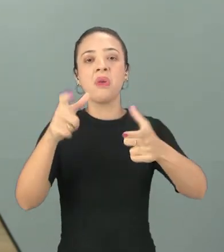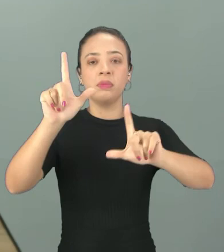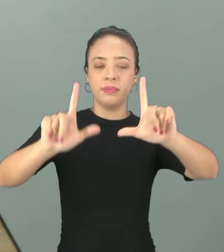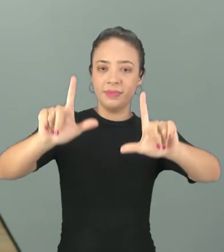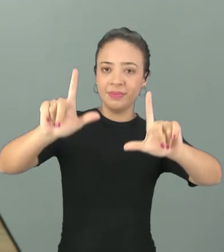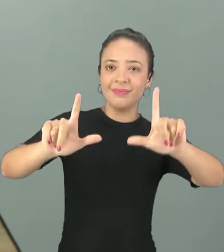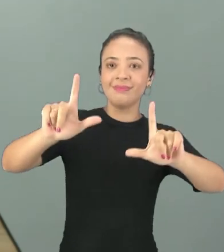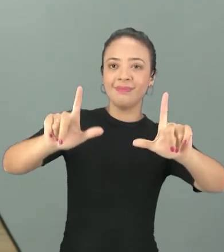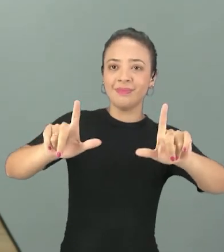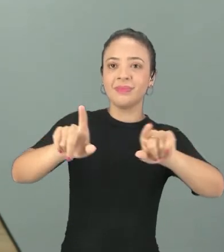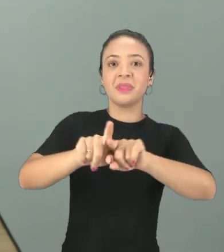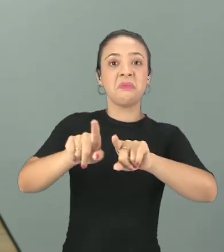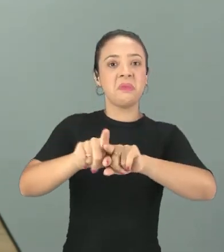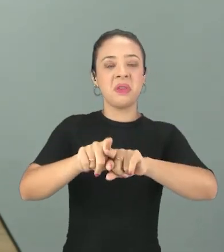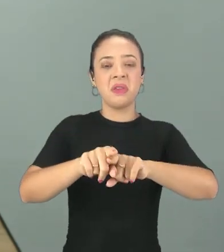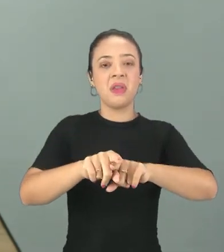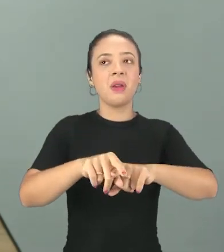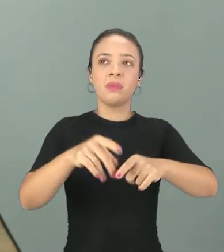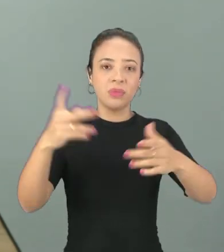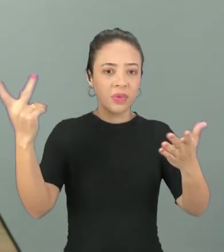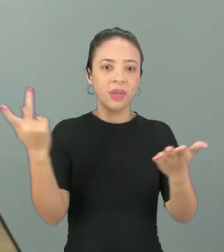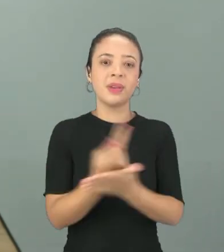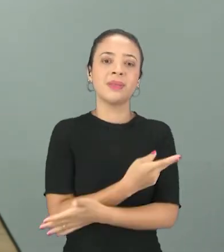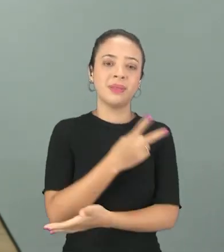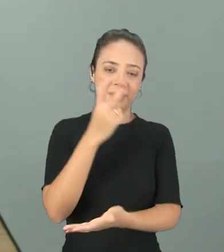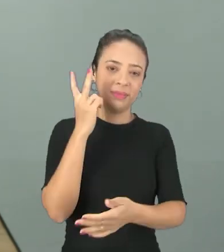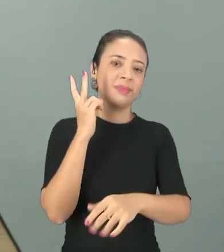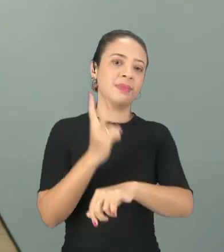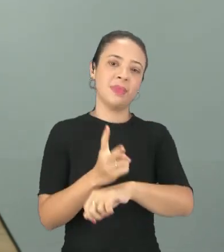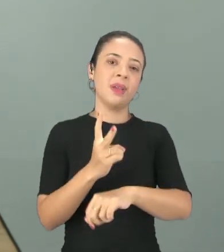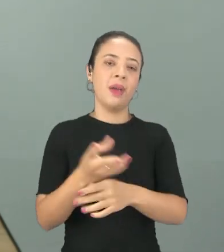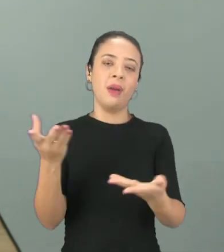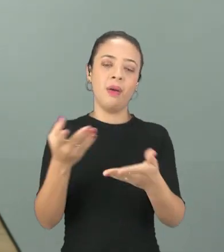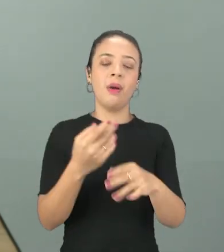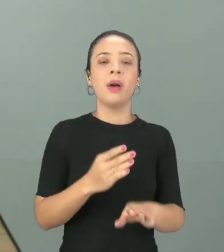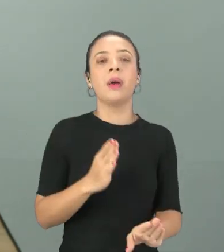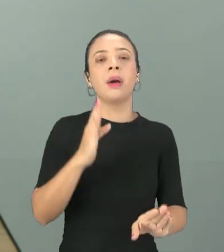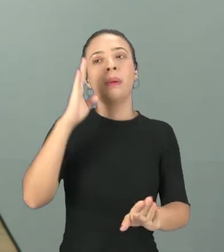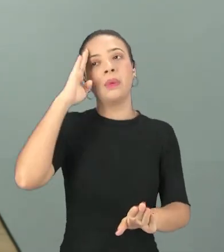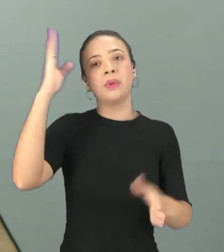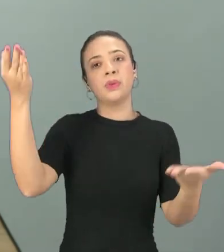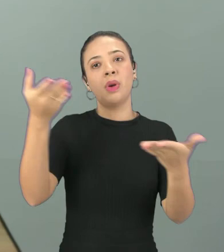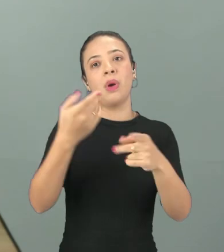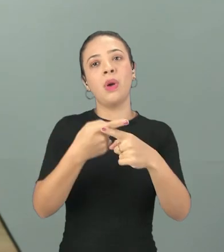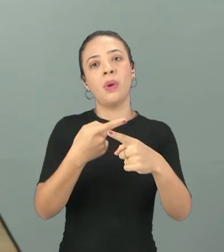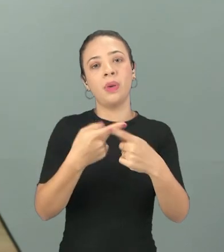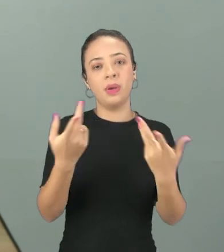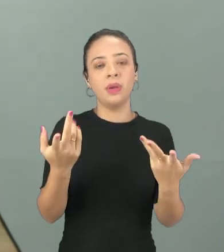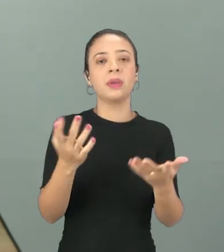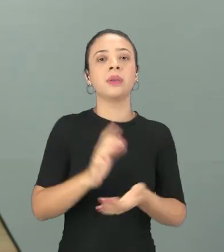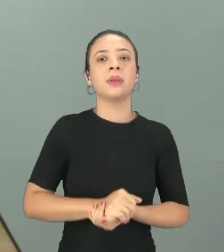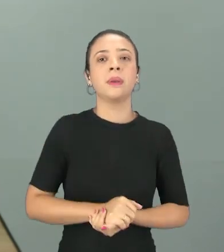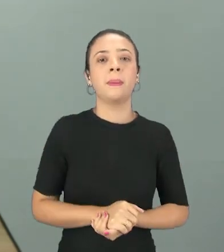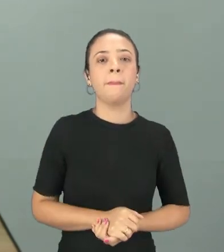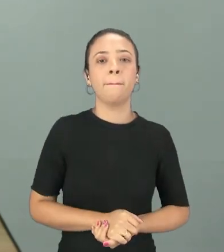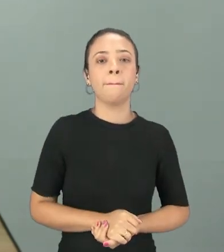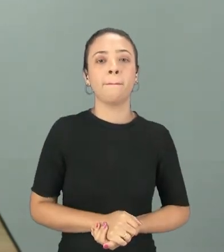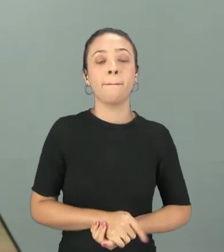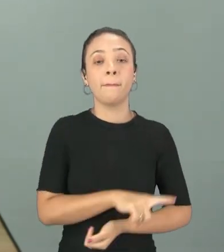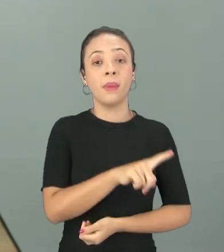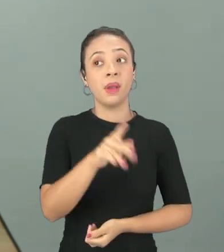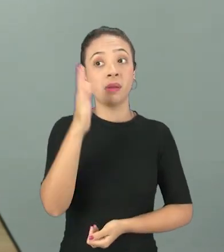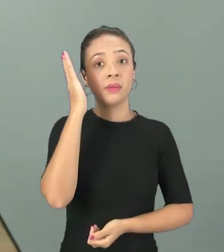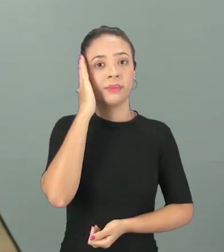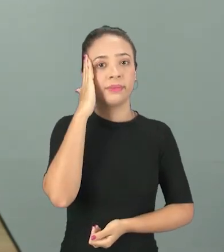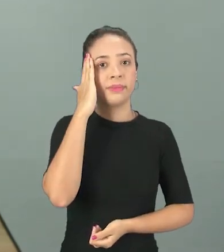TV, que é muito mais comum, né, na nossa casa, principalmente agora, né? Então, fiquem sabendo e